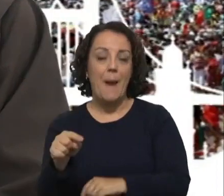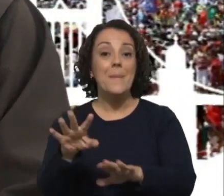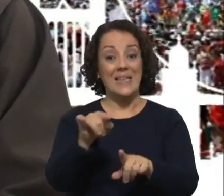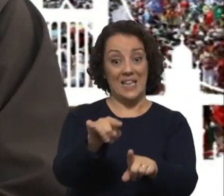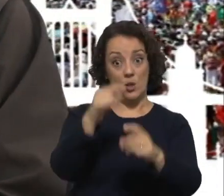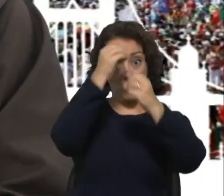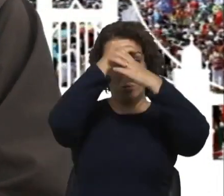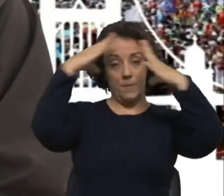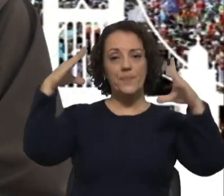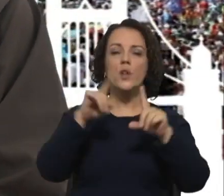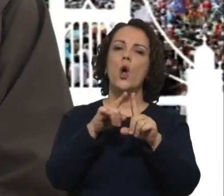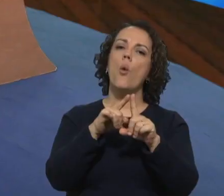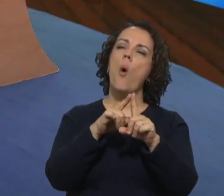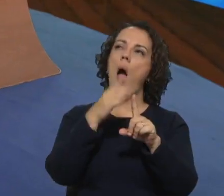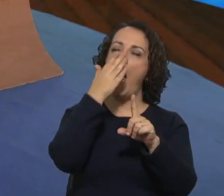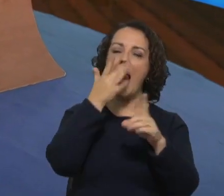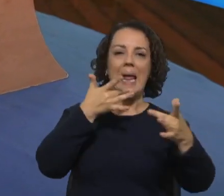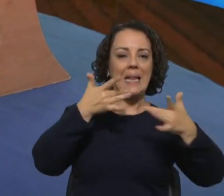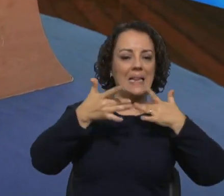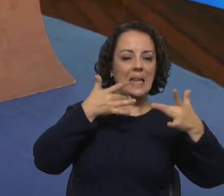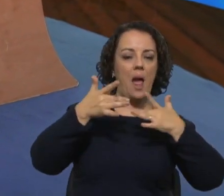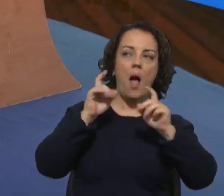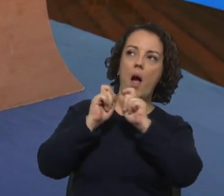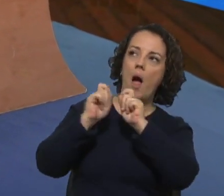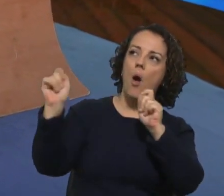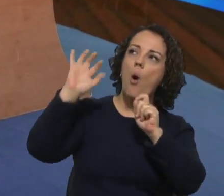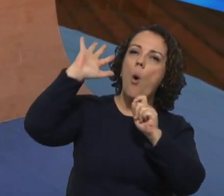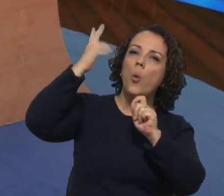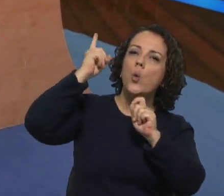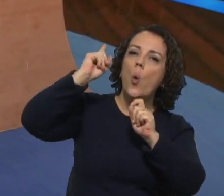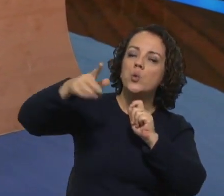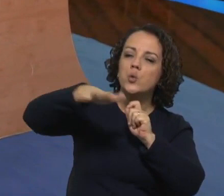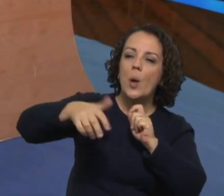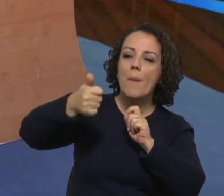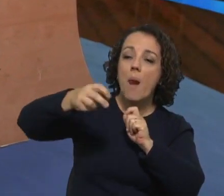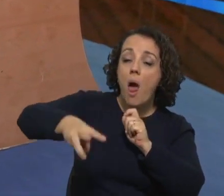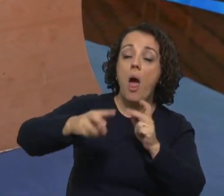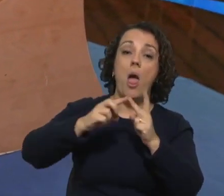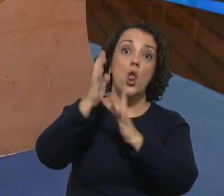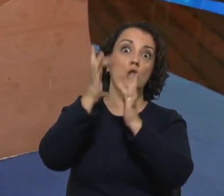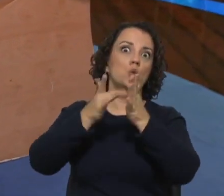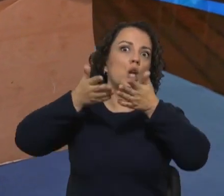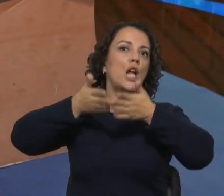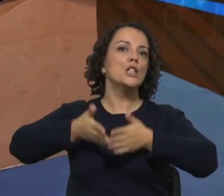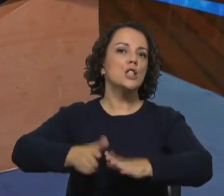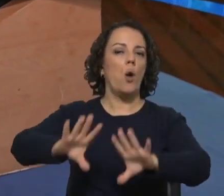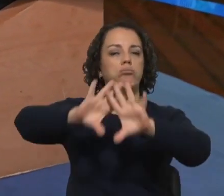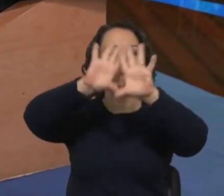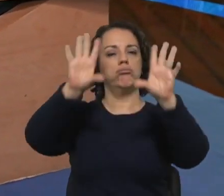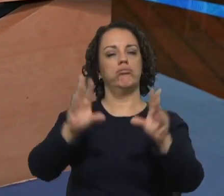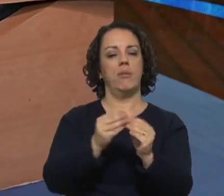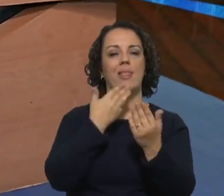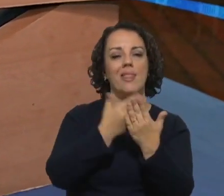no sentido até teatral, o mistério de Belém, o nascimento de Jesus, com tudo o que ele significa para